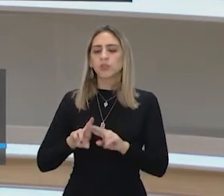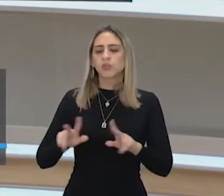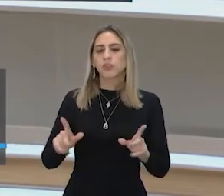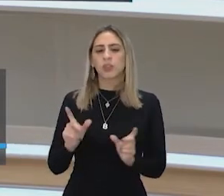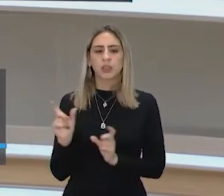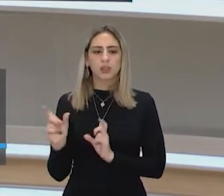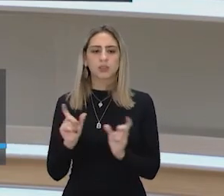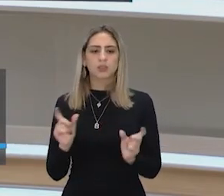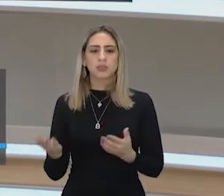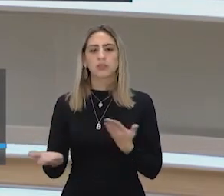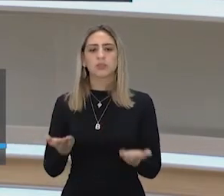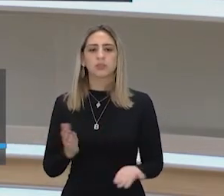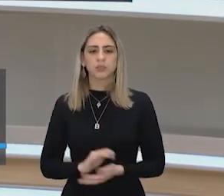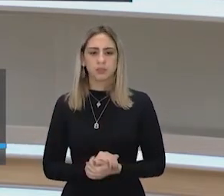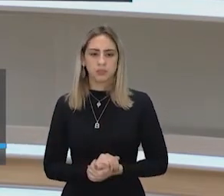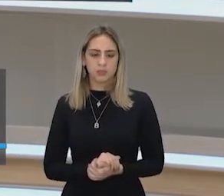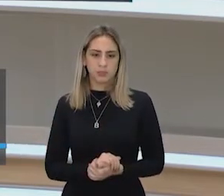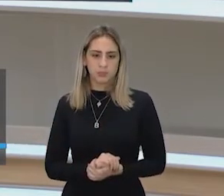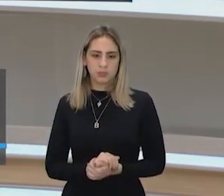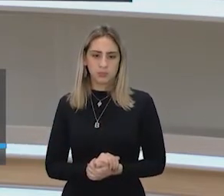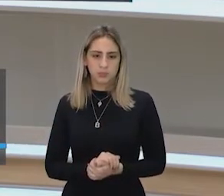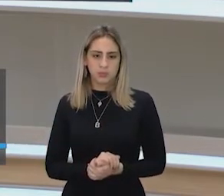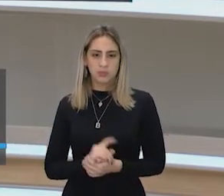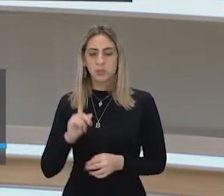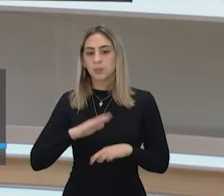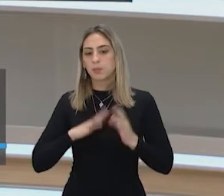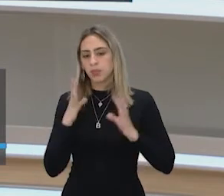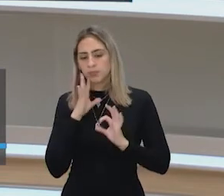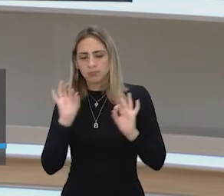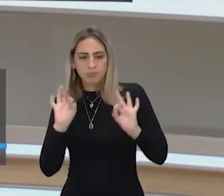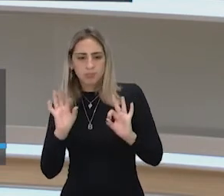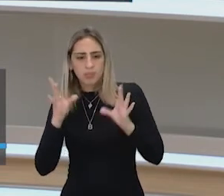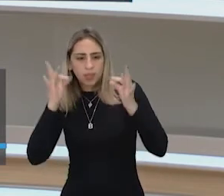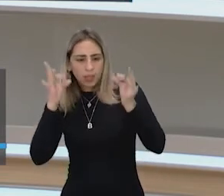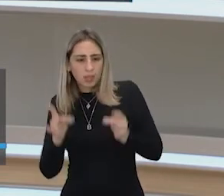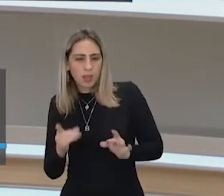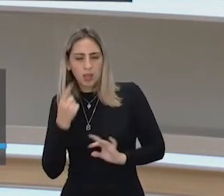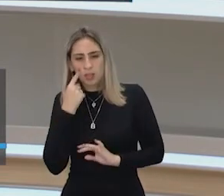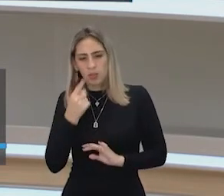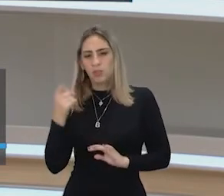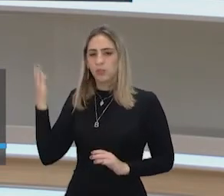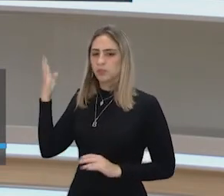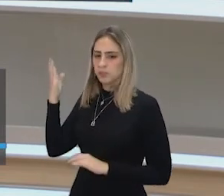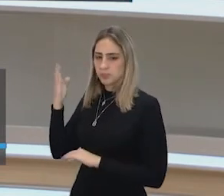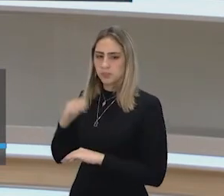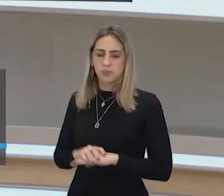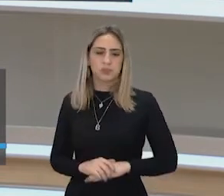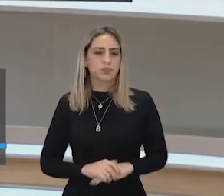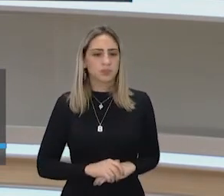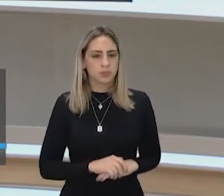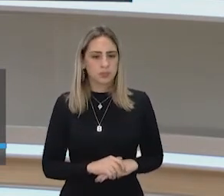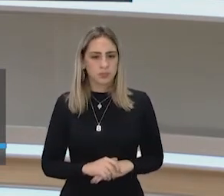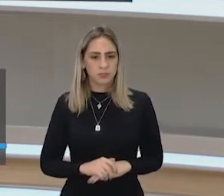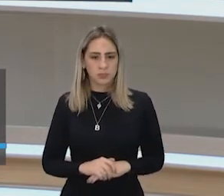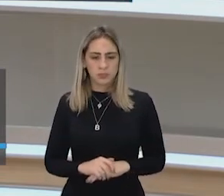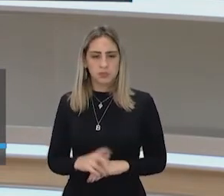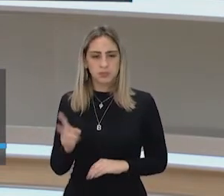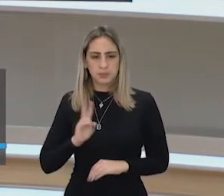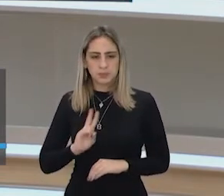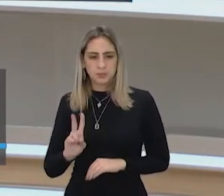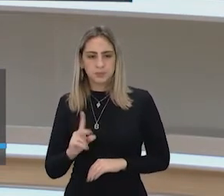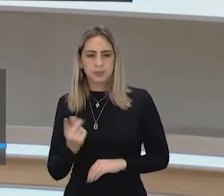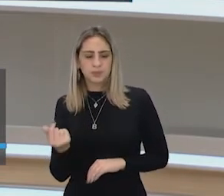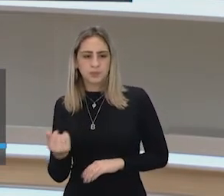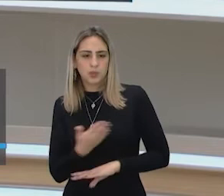vocês uma escrita mais bonitinha, né? Ó, o juro será simples se incidir sempre sobre o valor